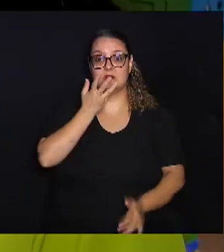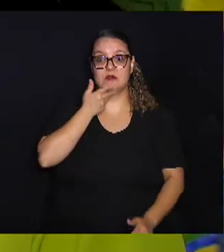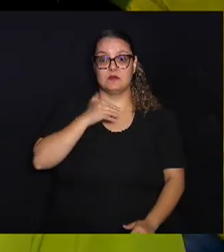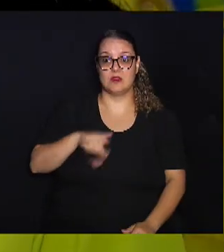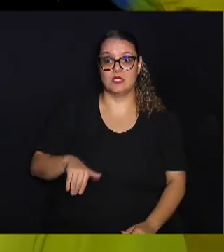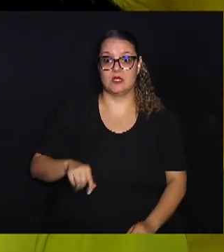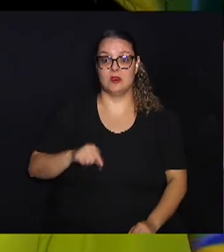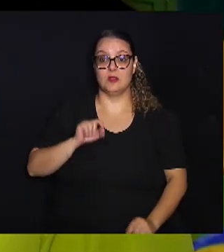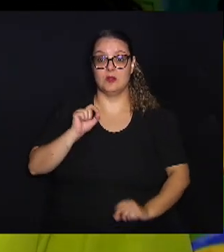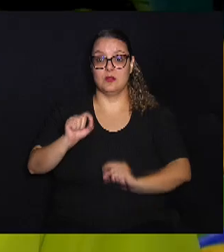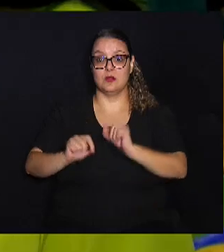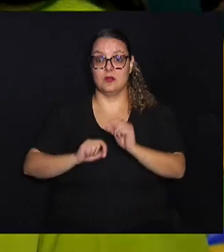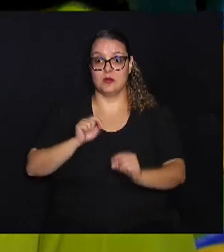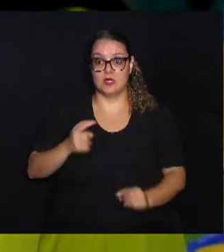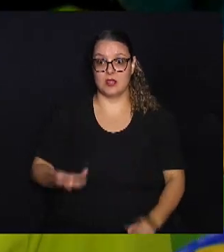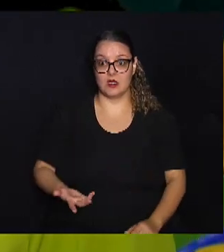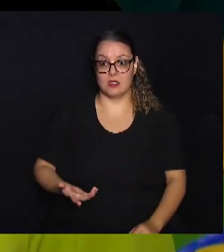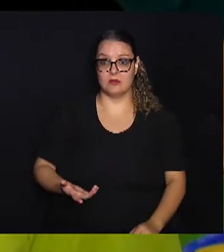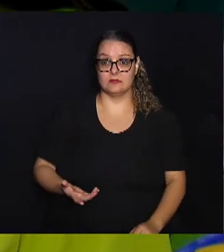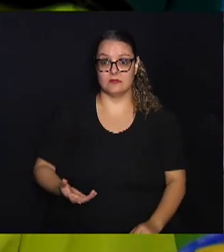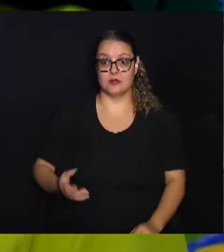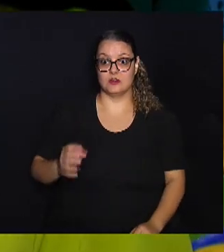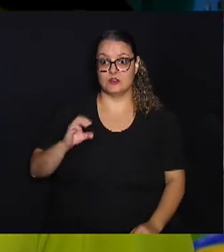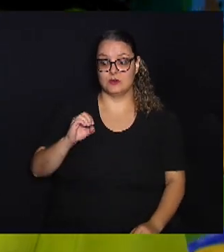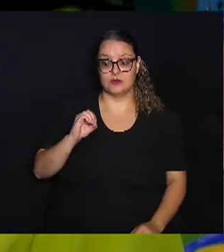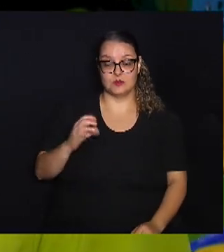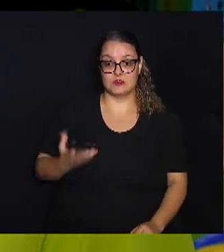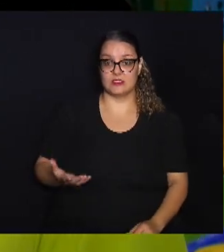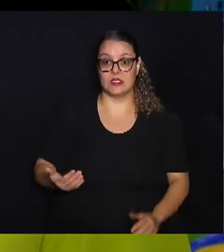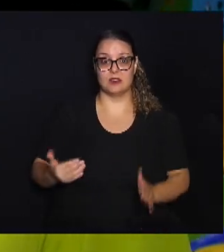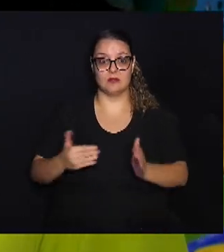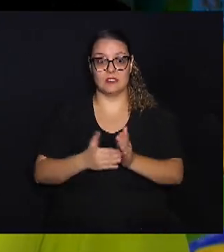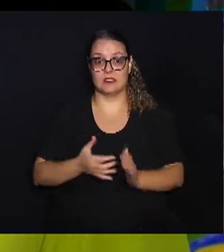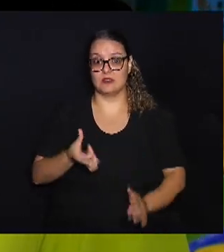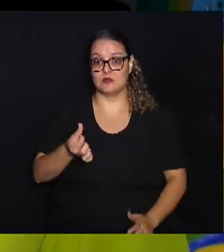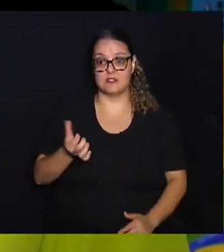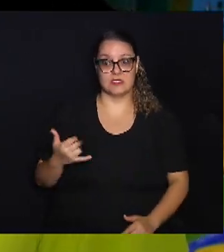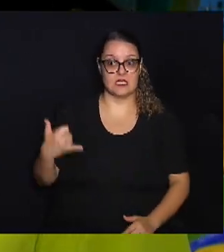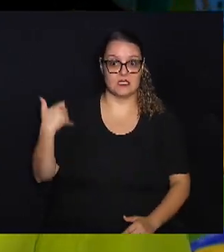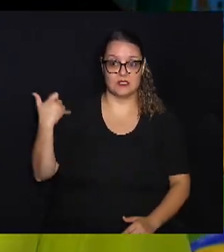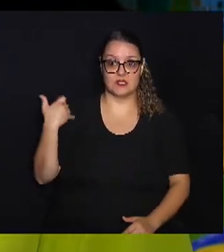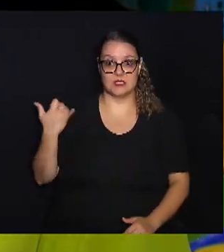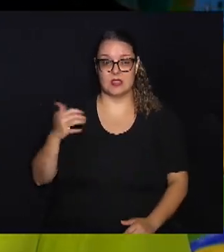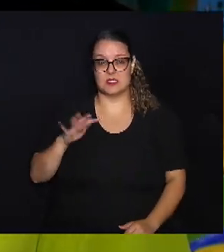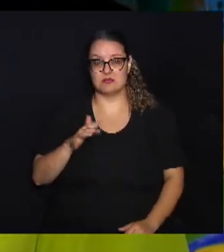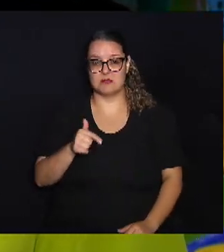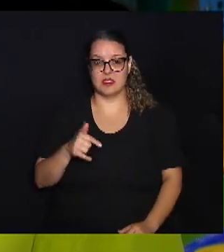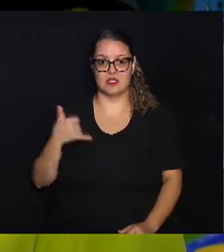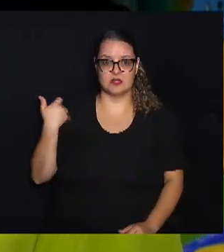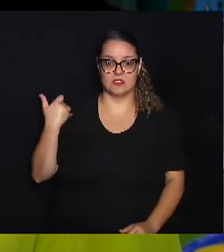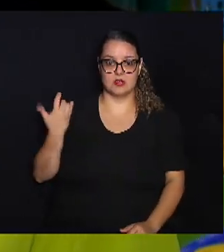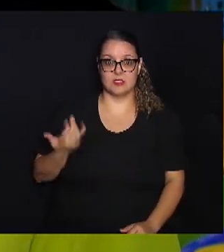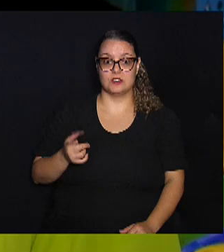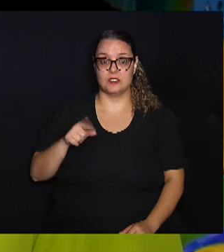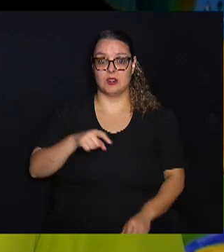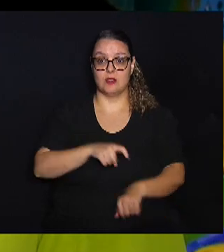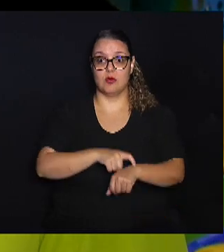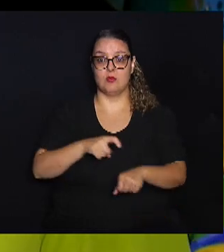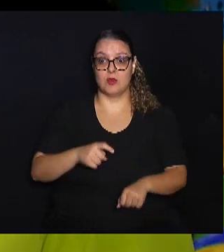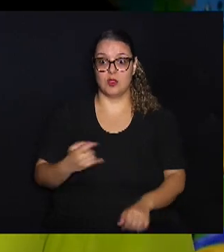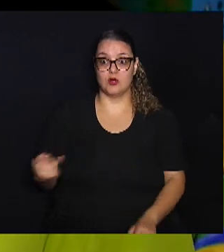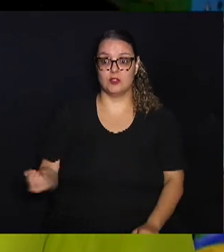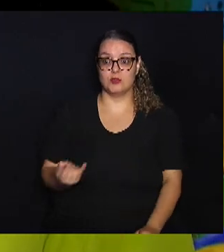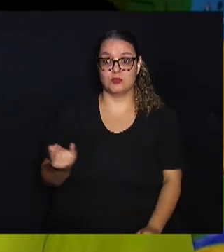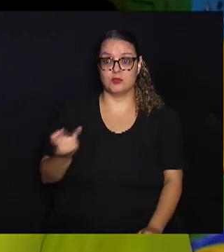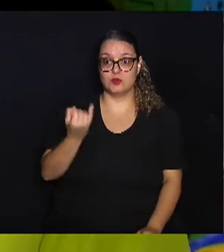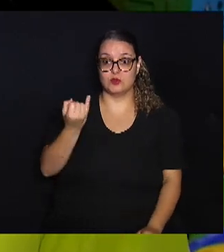é a fase que vai desde o 0 ano até os 6, 7 anos mais ou menos. E é uma fase muito